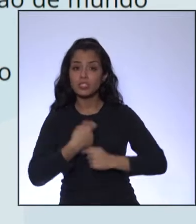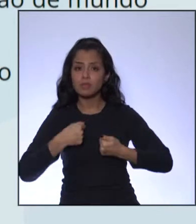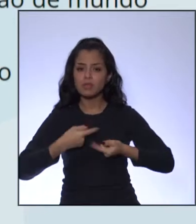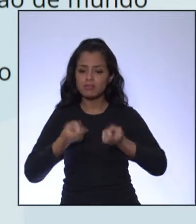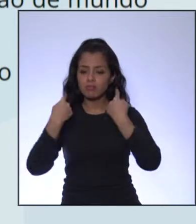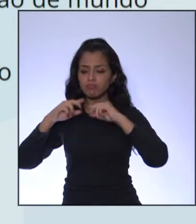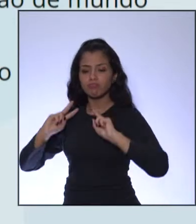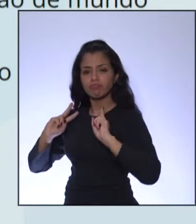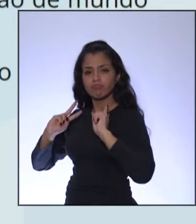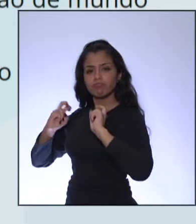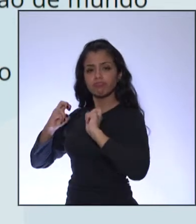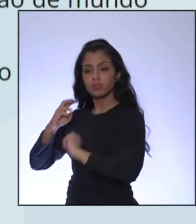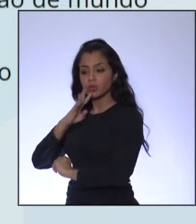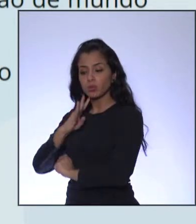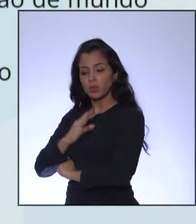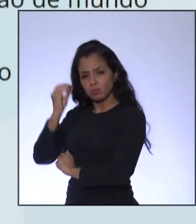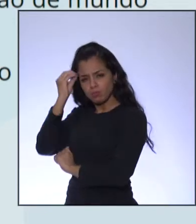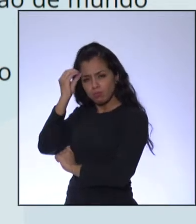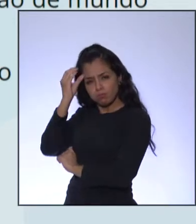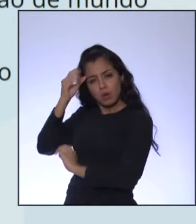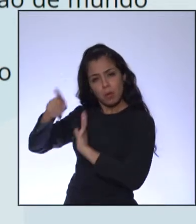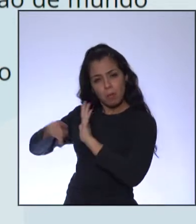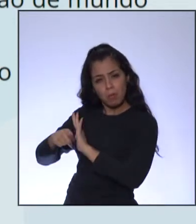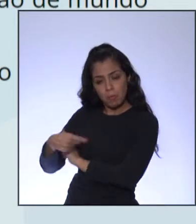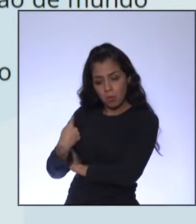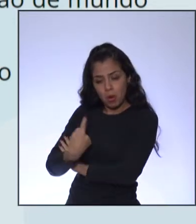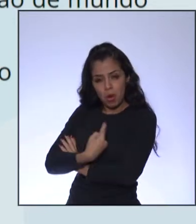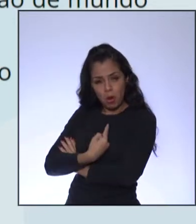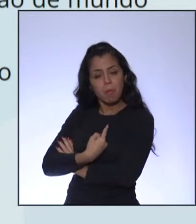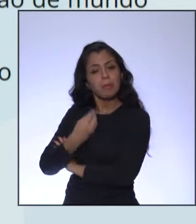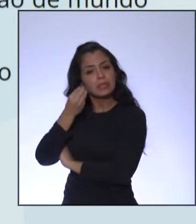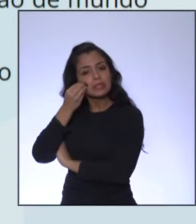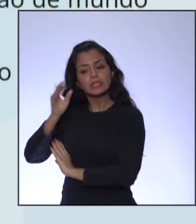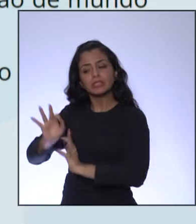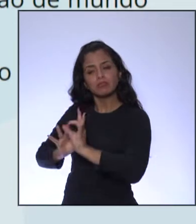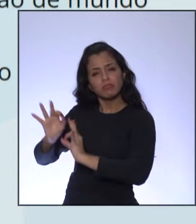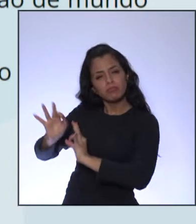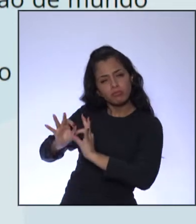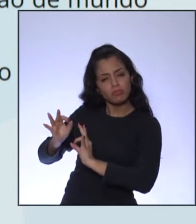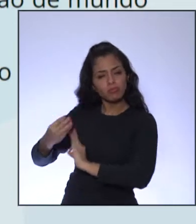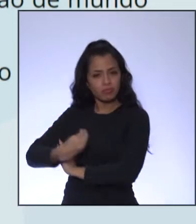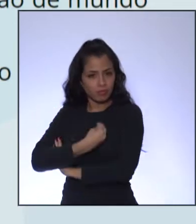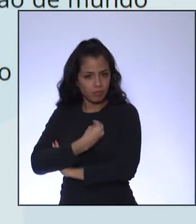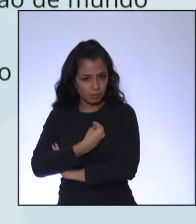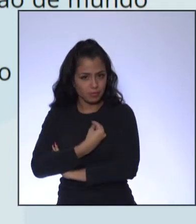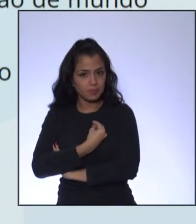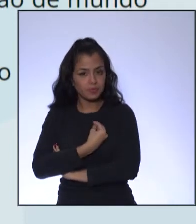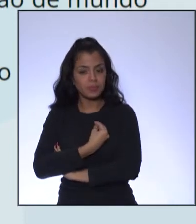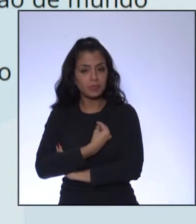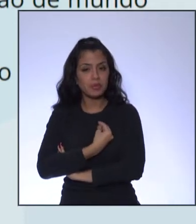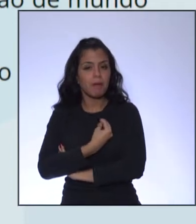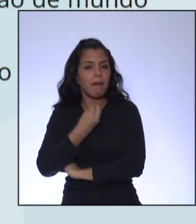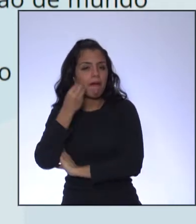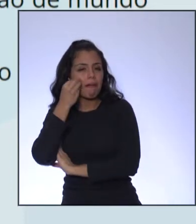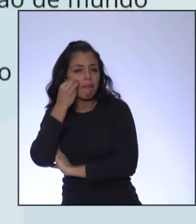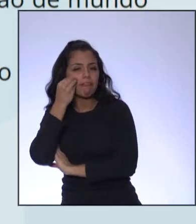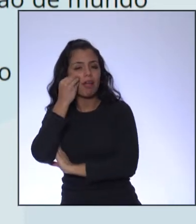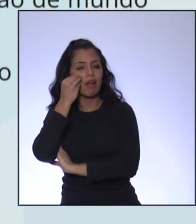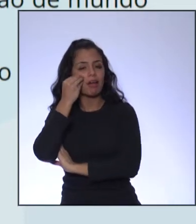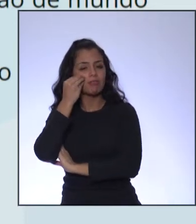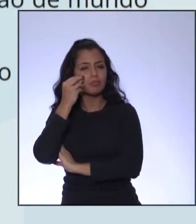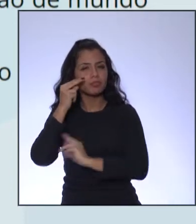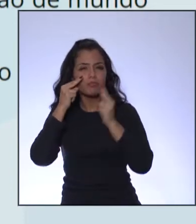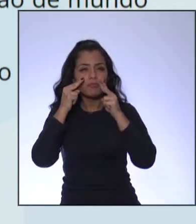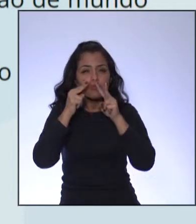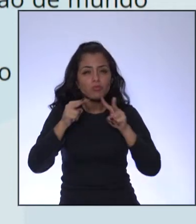conhecer, para você conseguir gerir, planejar o seu projeto de vida, para ampliar a visão de mundo